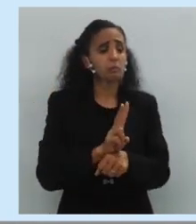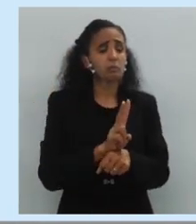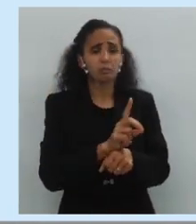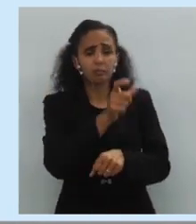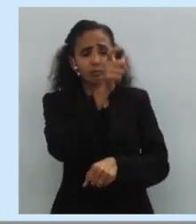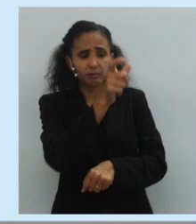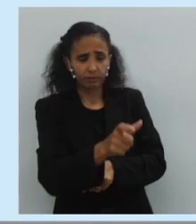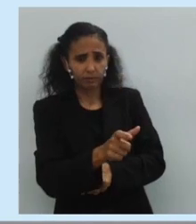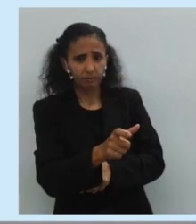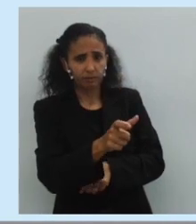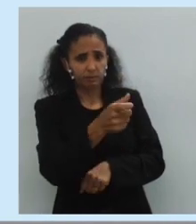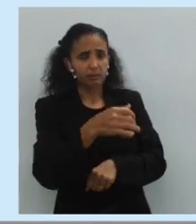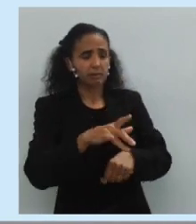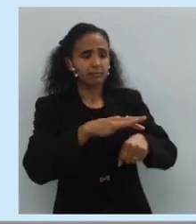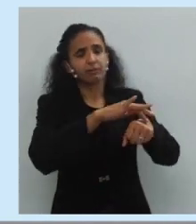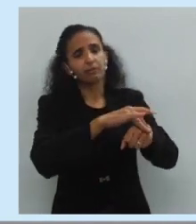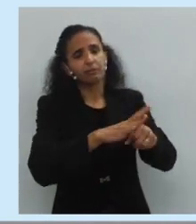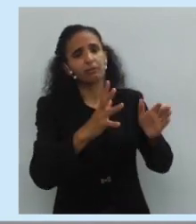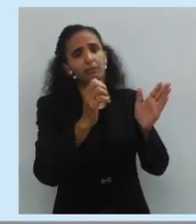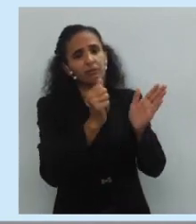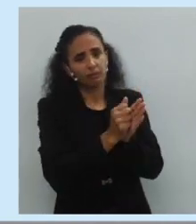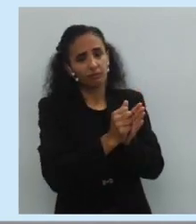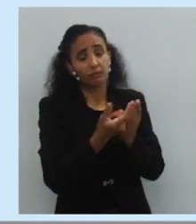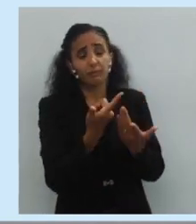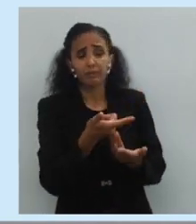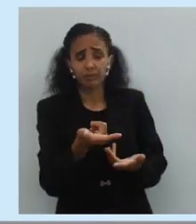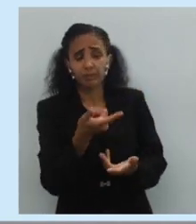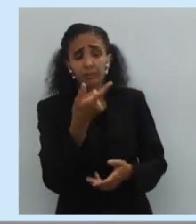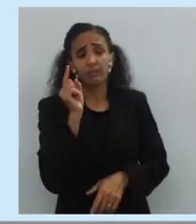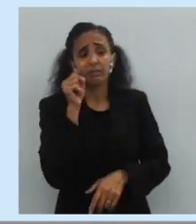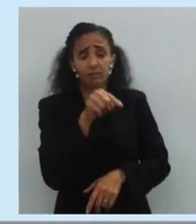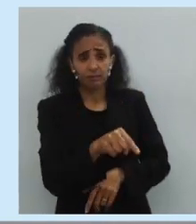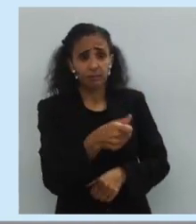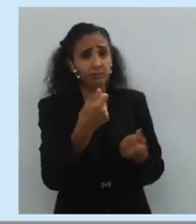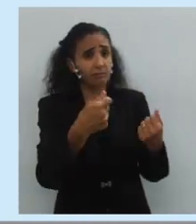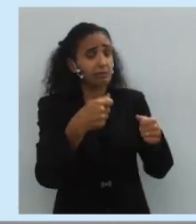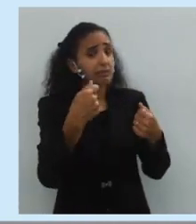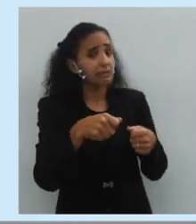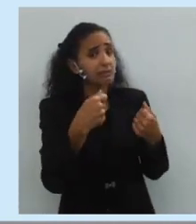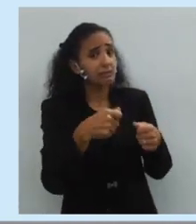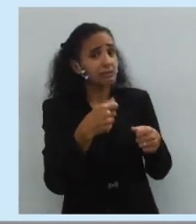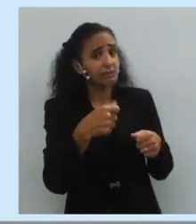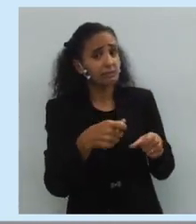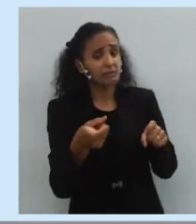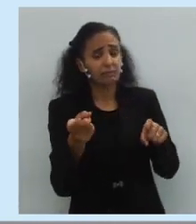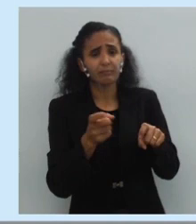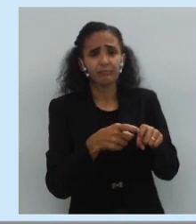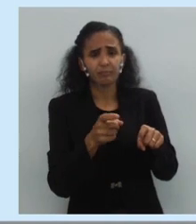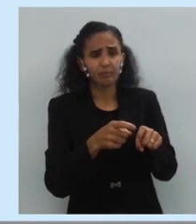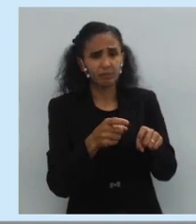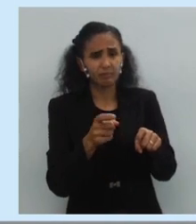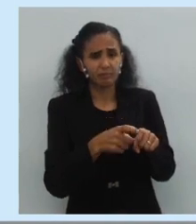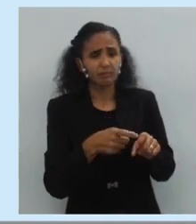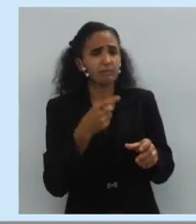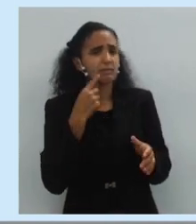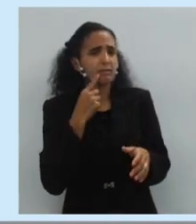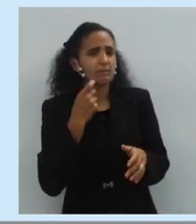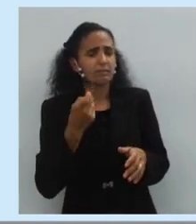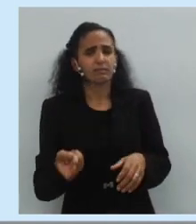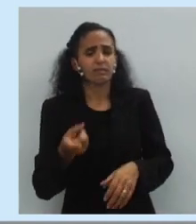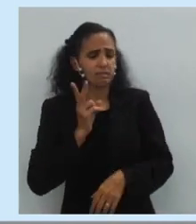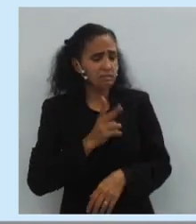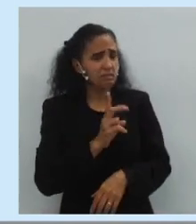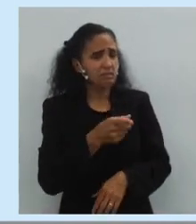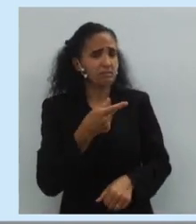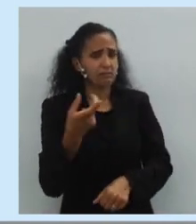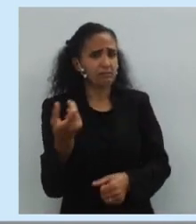monitoramento. Então, se ela for diagnosticada, a infecção por HIV, ela deve realizar análises